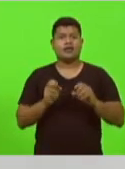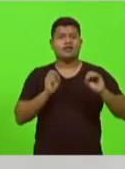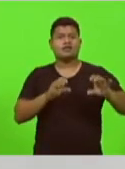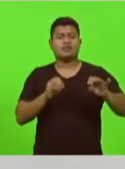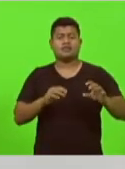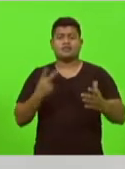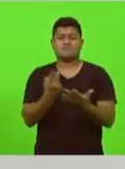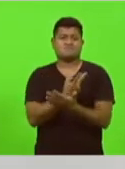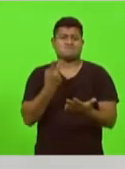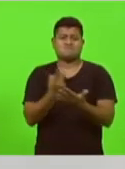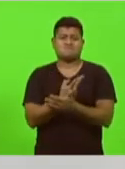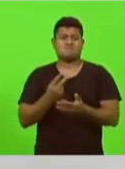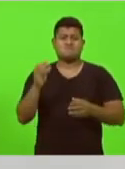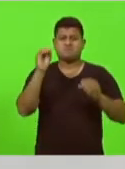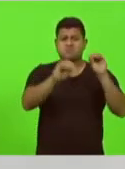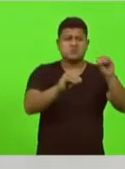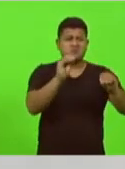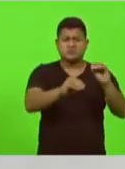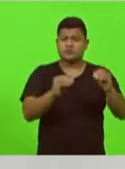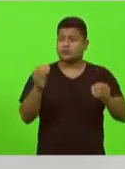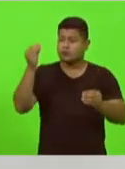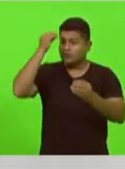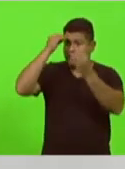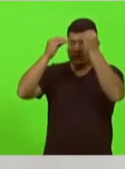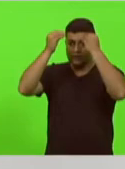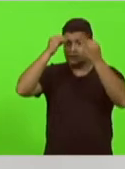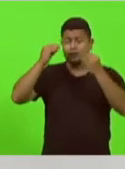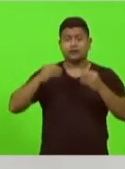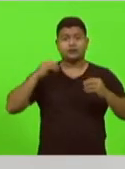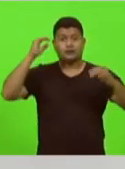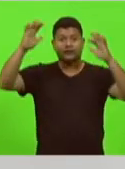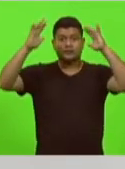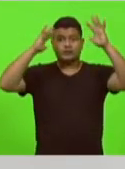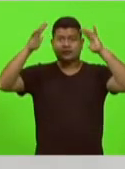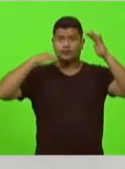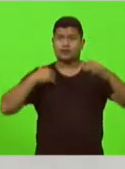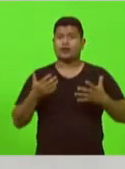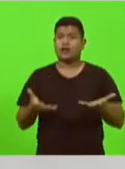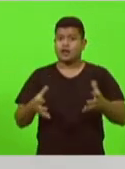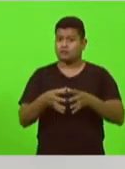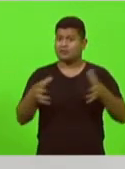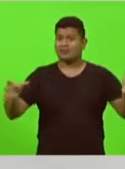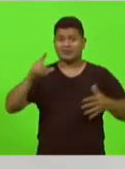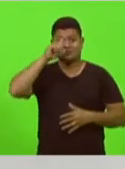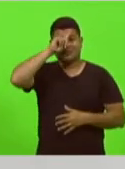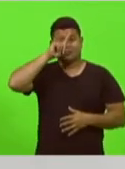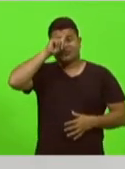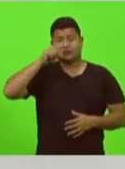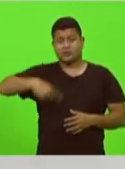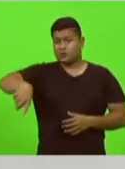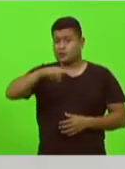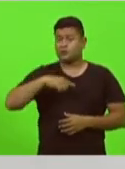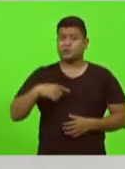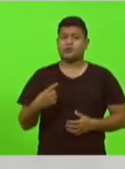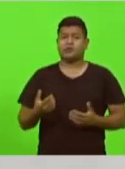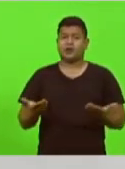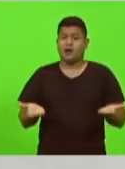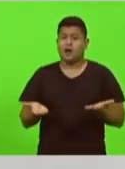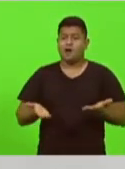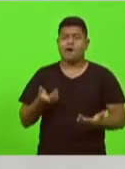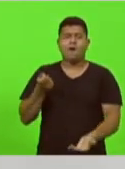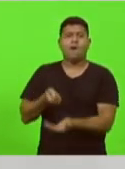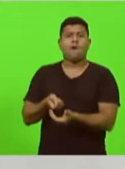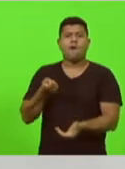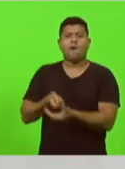vai tentar colocar na cabeça dos adolescentes. Então, isso aqui é um grande perigo que nós estamos cobrando